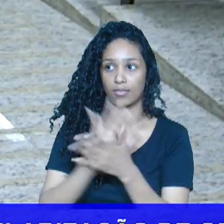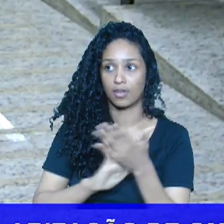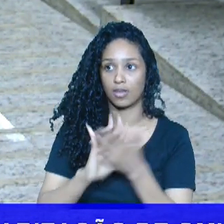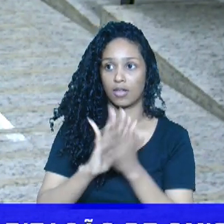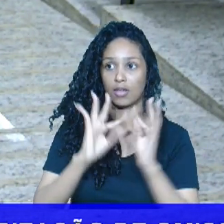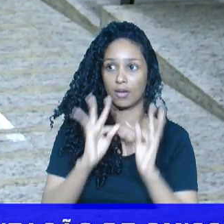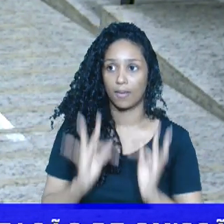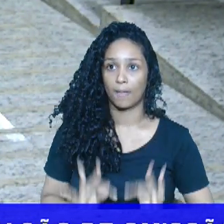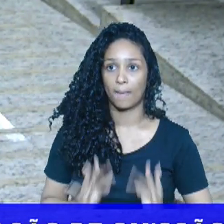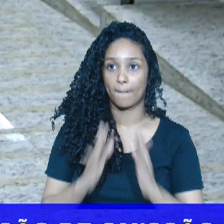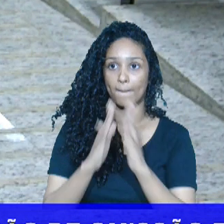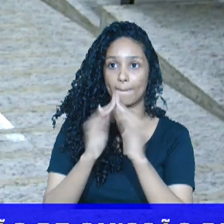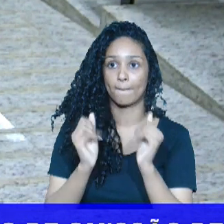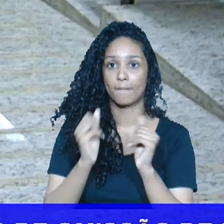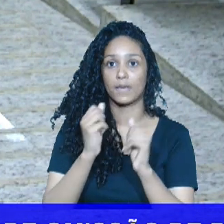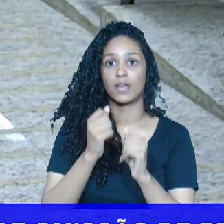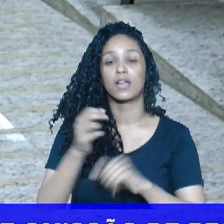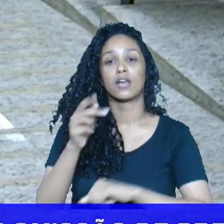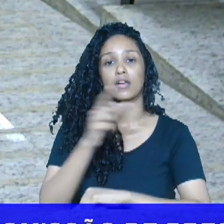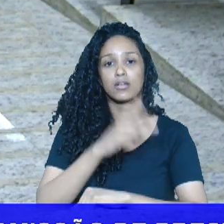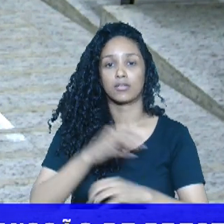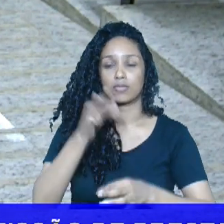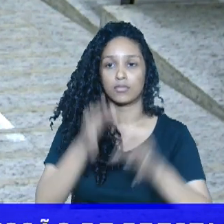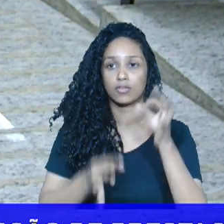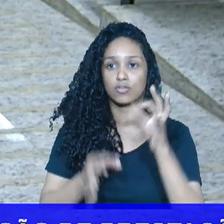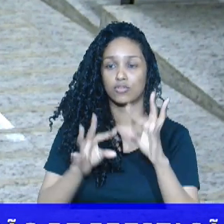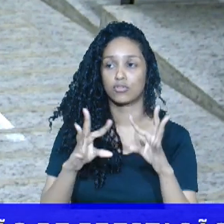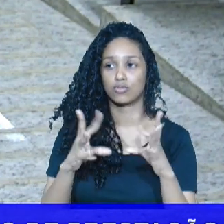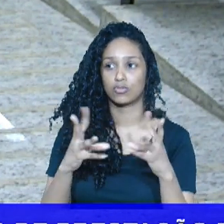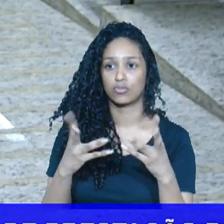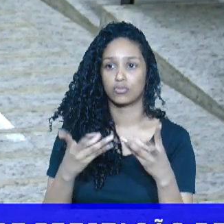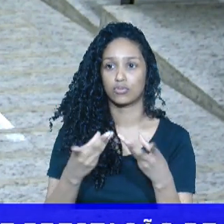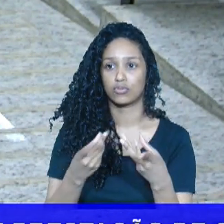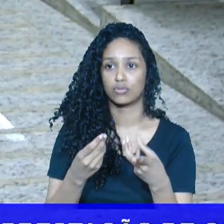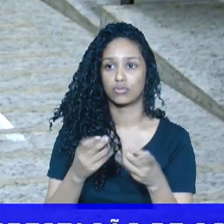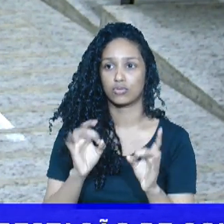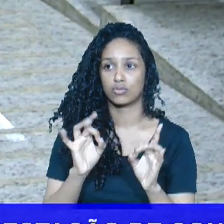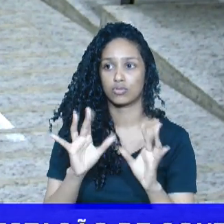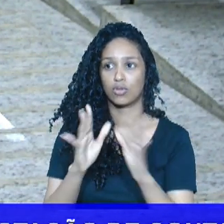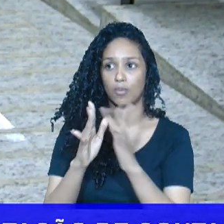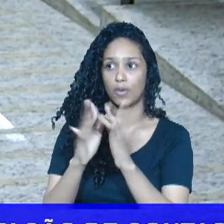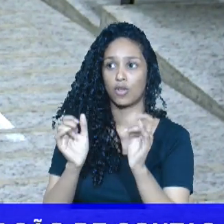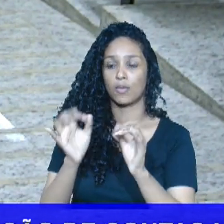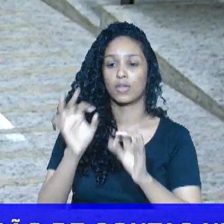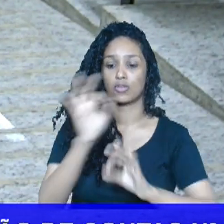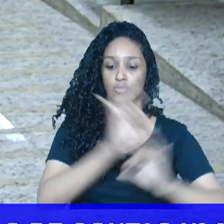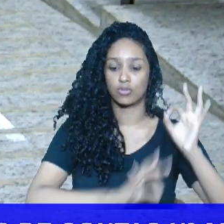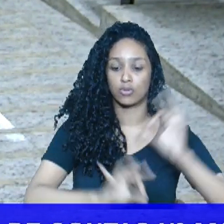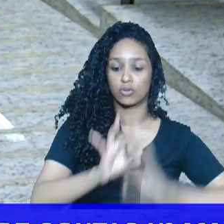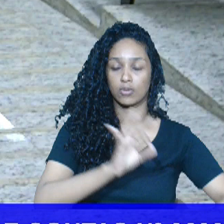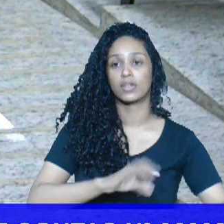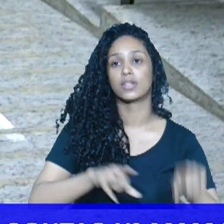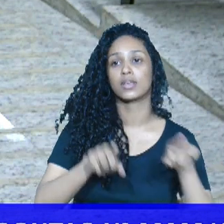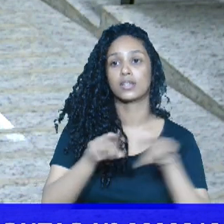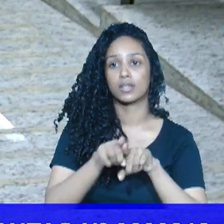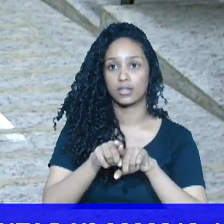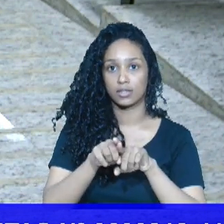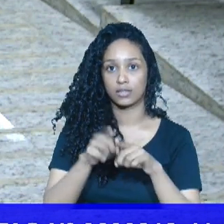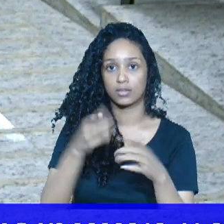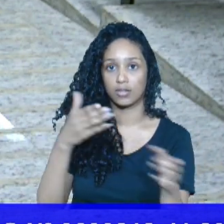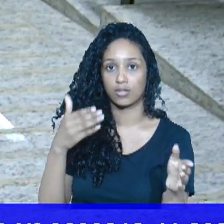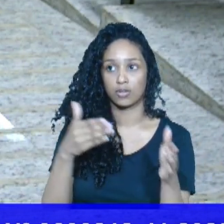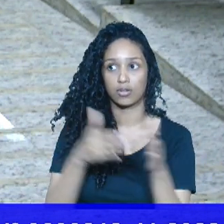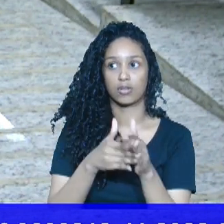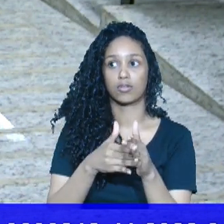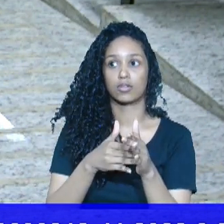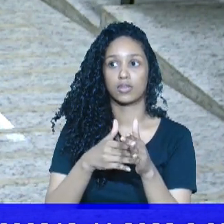sugere o deferimento e a procuradoria opinou pelo deferimento do pedido de regularização e pelo indeferimento da